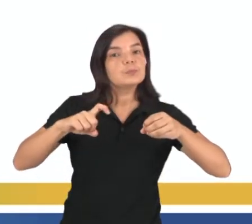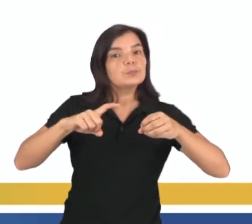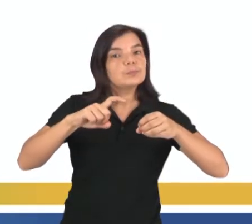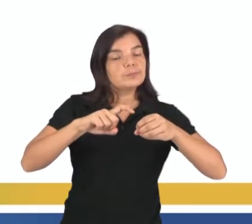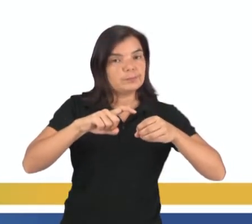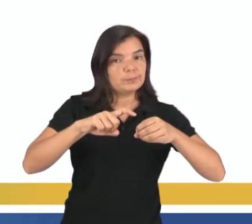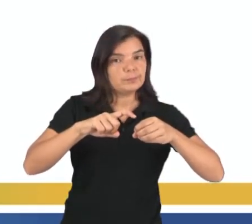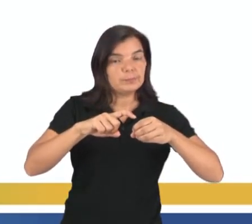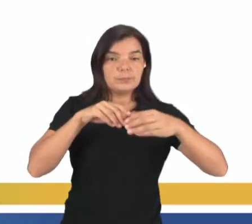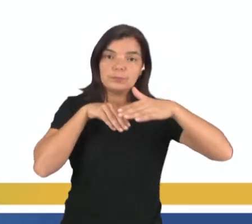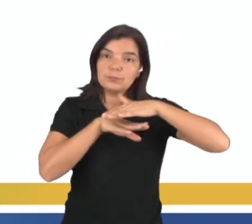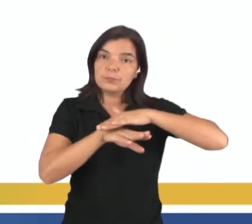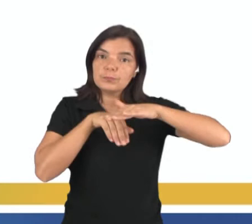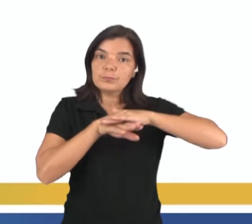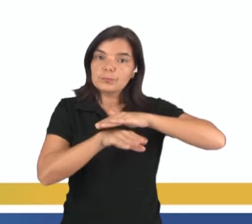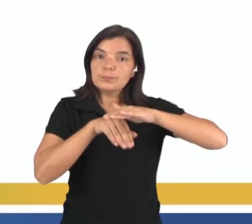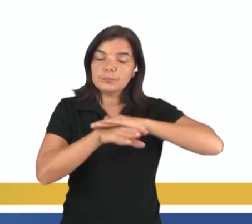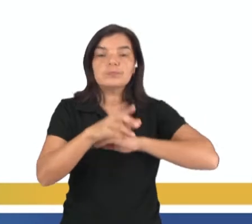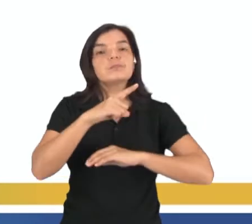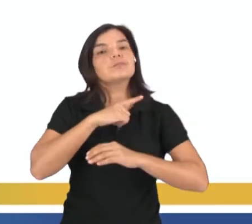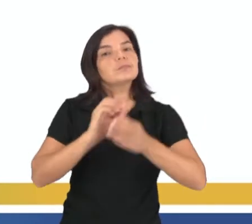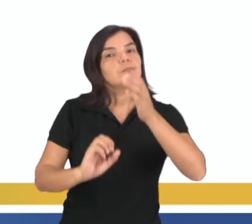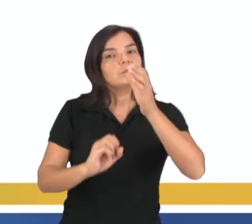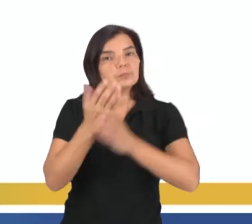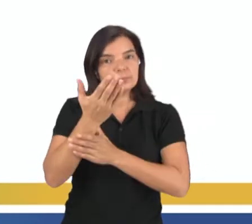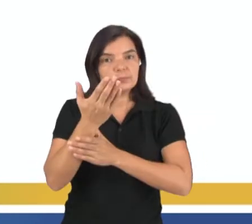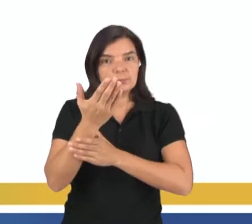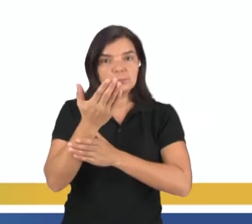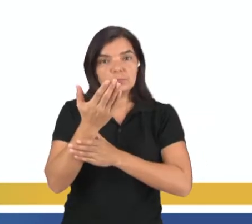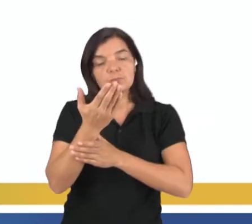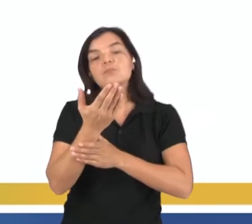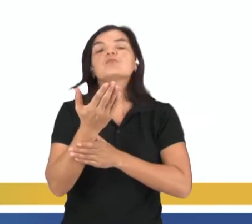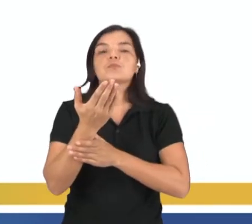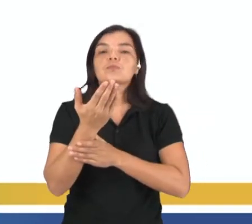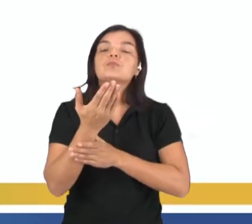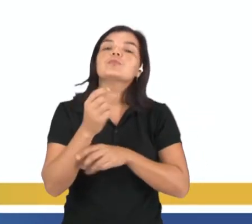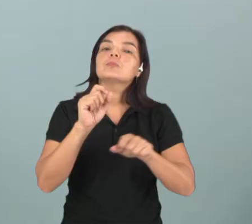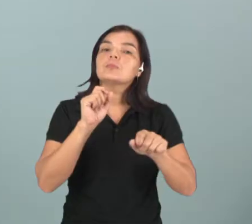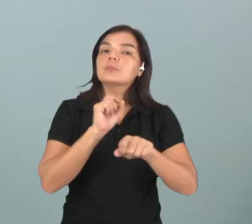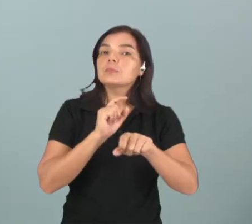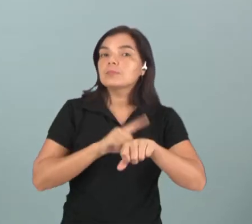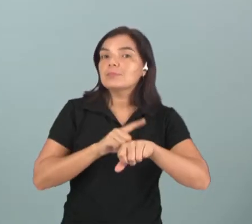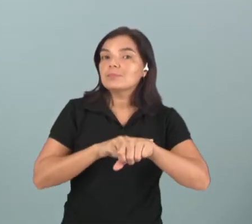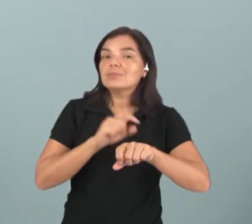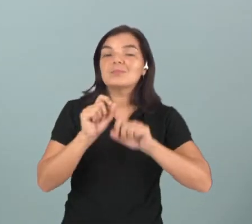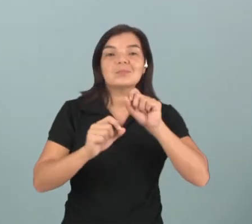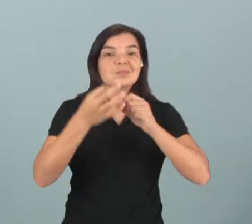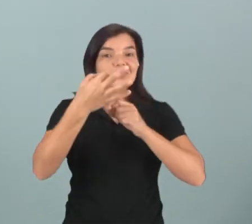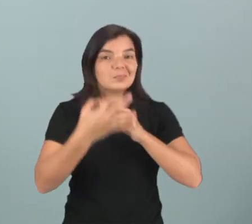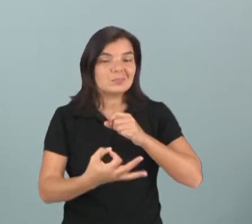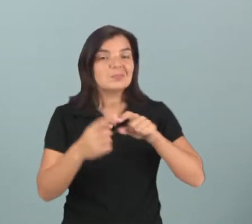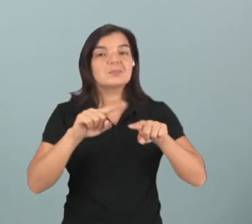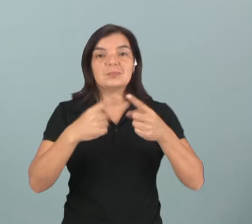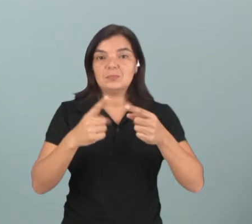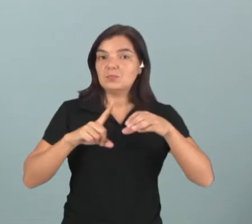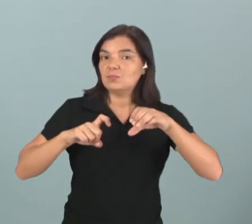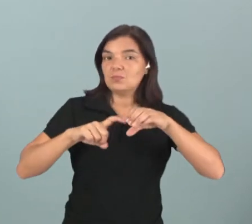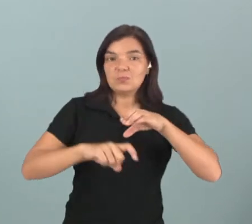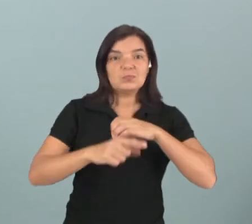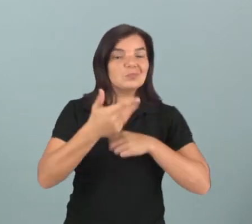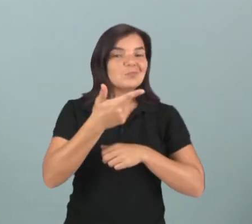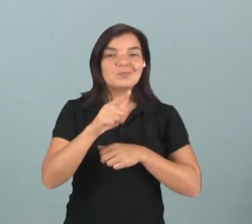vão ficar armazenados e onde vai ocorrer a maturação funcional. Até ali, os espermatozoides eles não